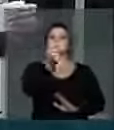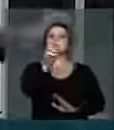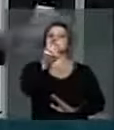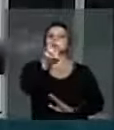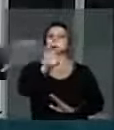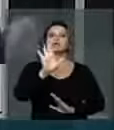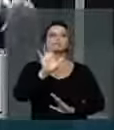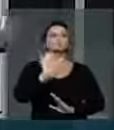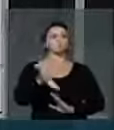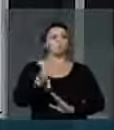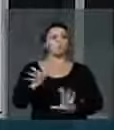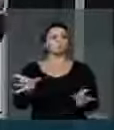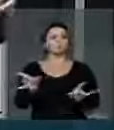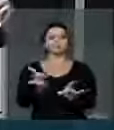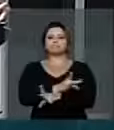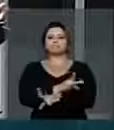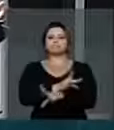que está prontinha, que